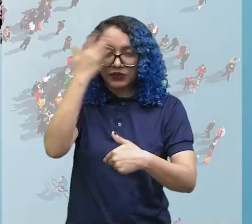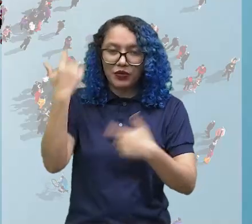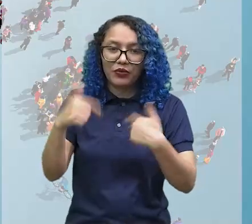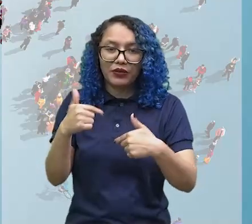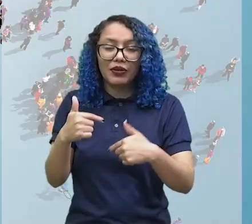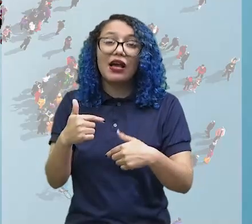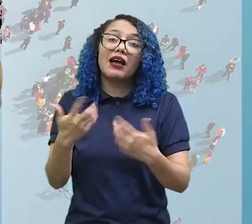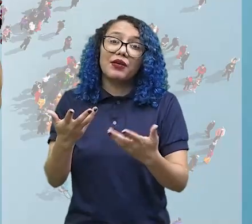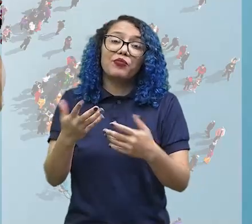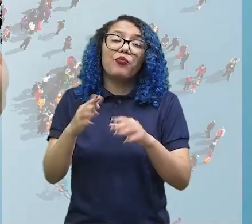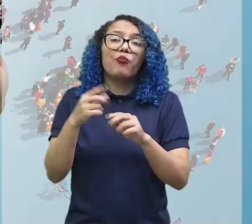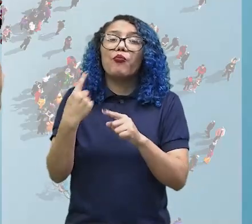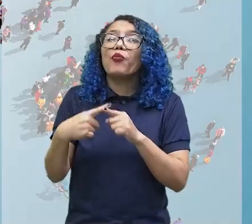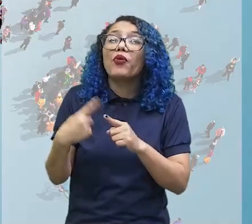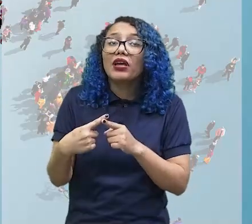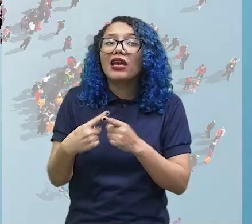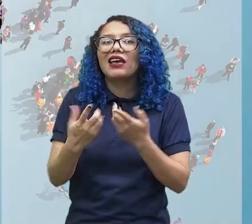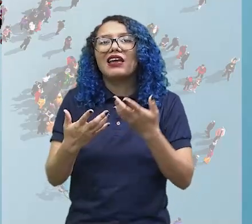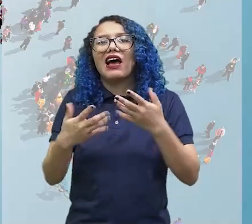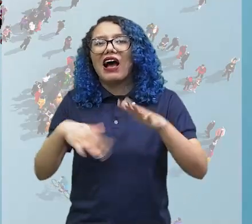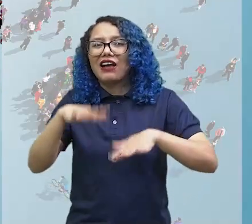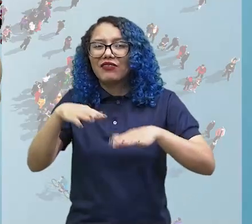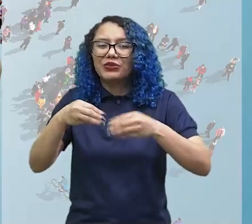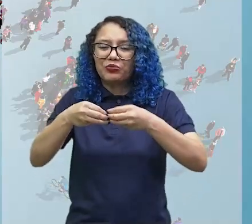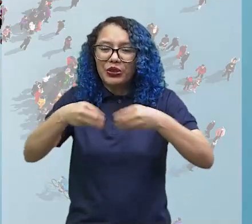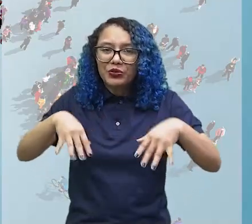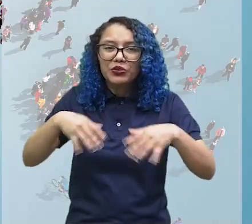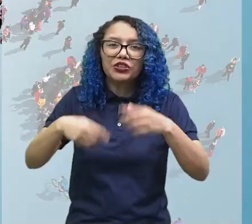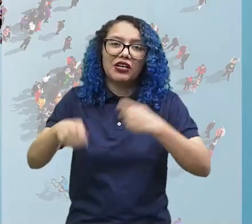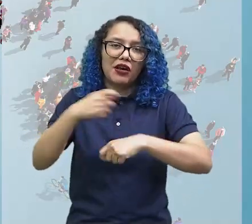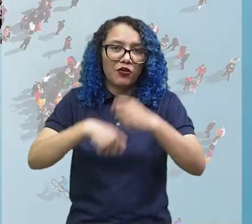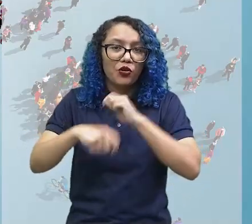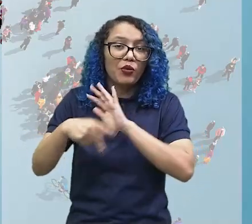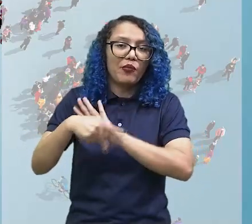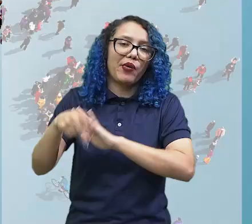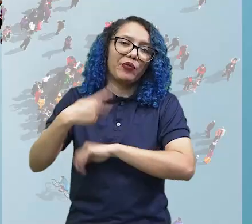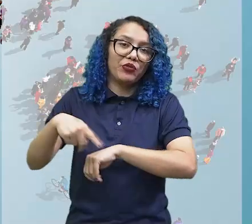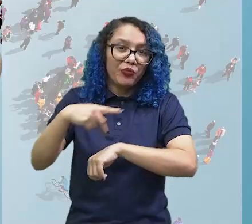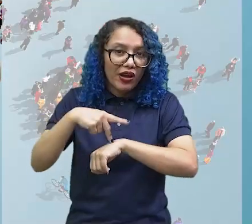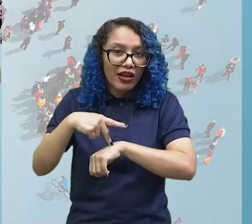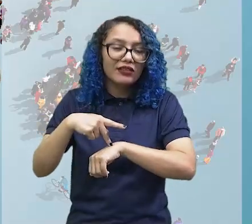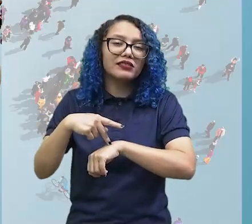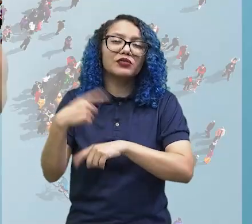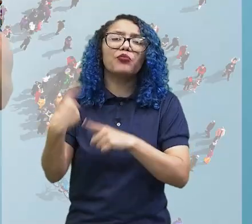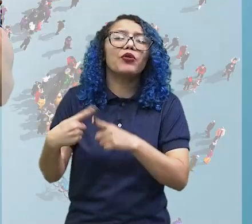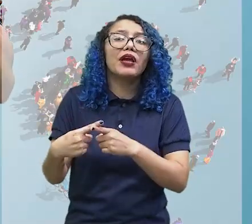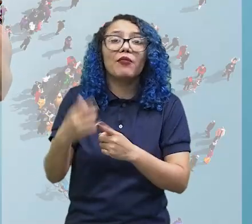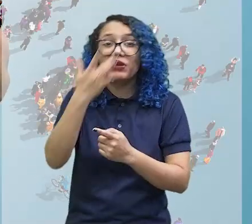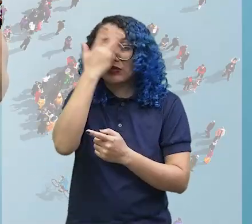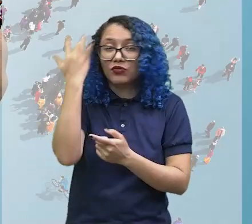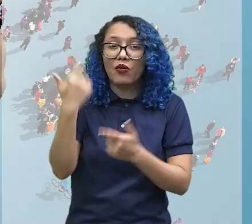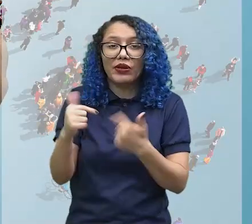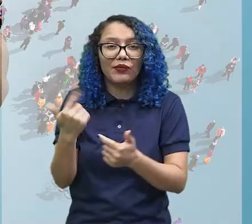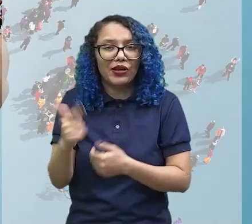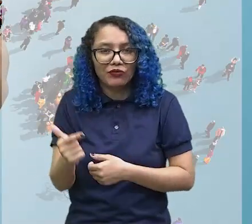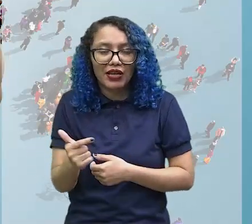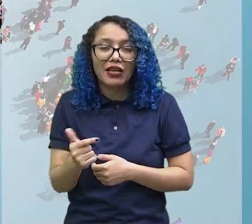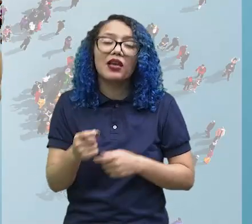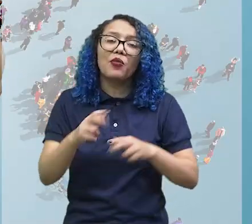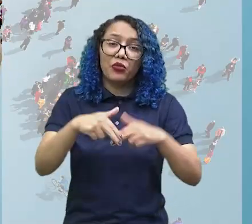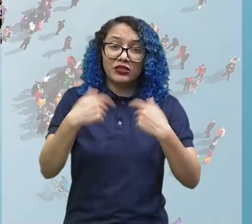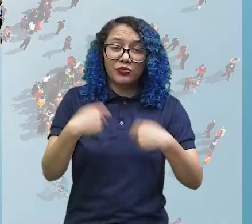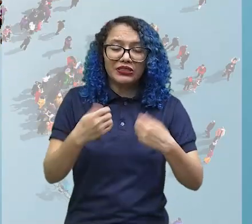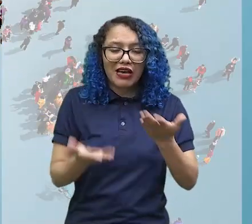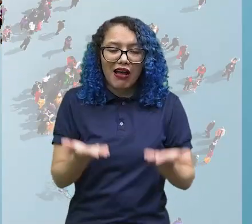prejudicando, a parte econômica de um determinado país, por exemplo, tá bom? Então tudo isso, gente, tem que ter um certo equilíbrio,